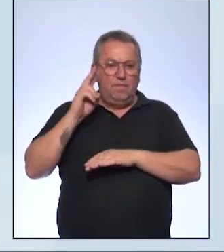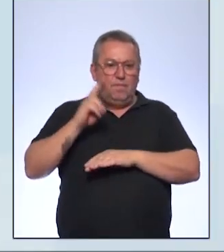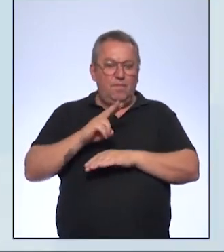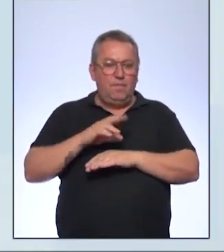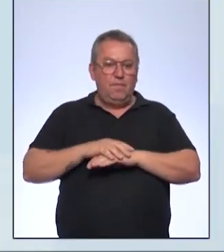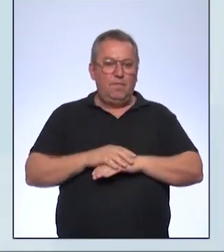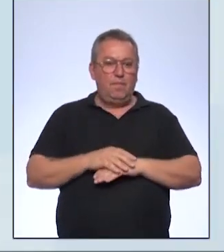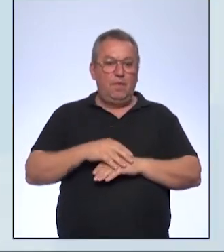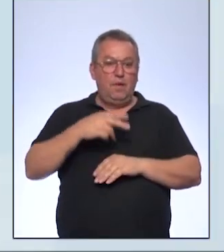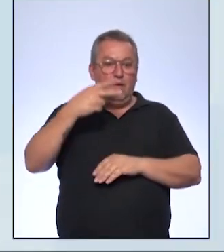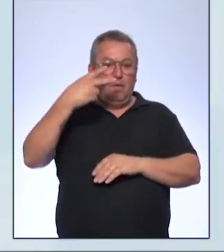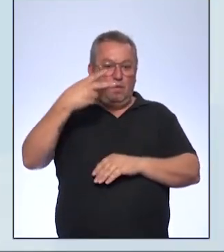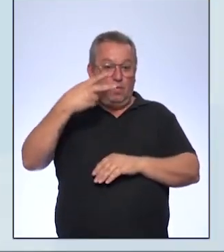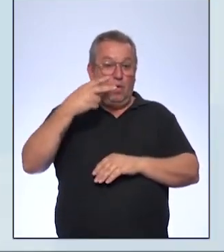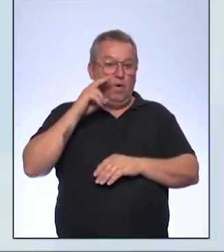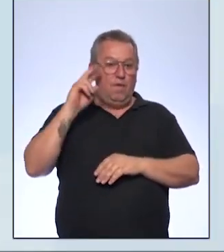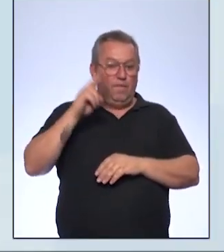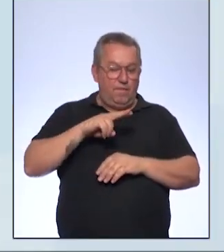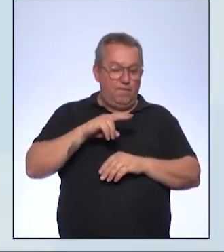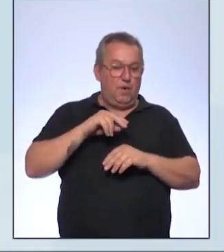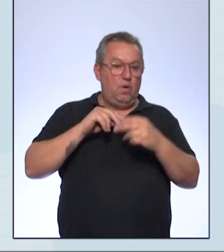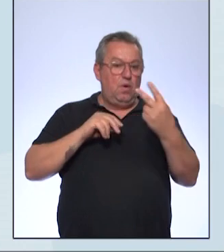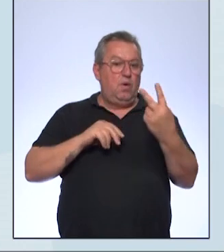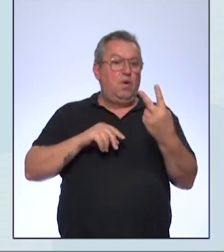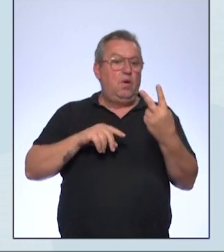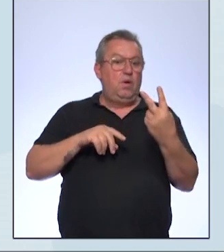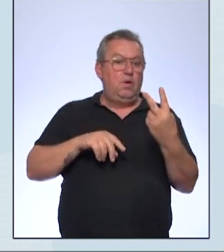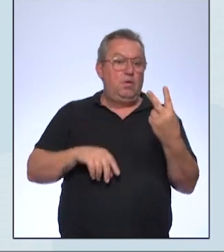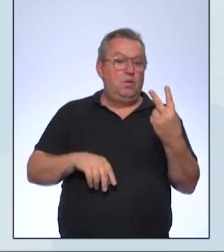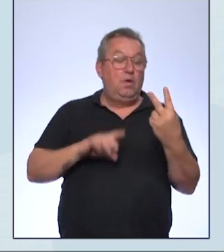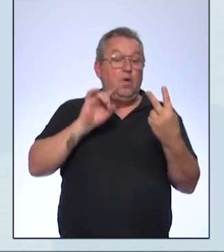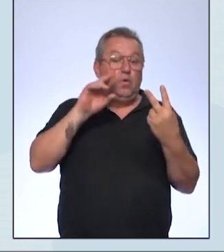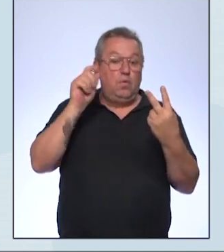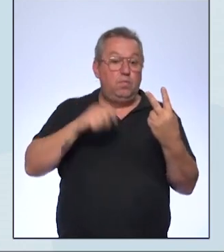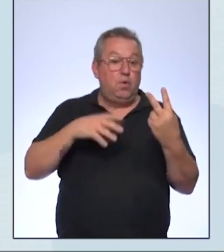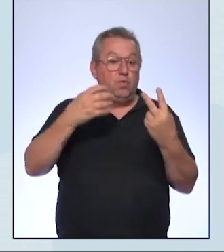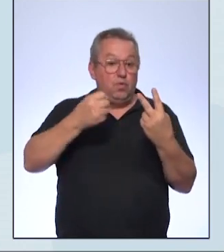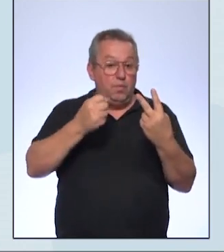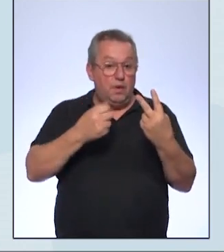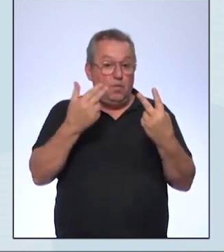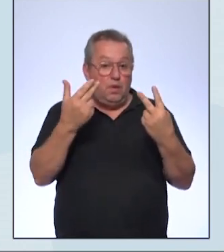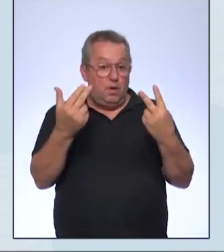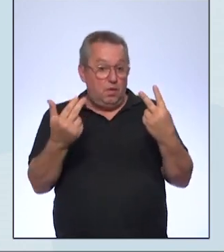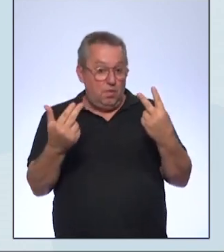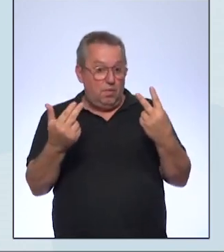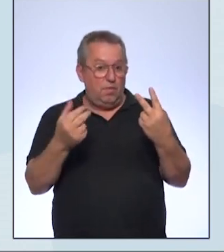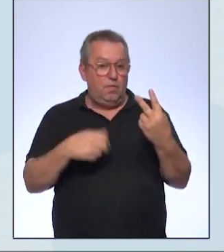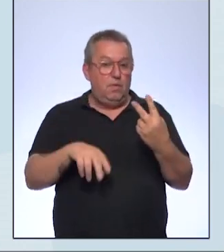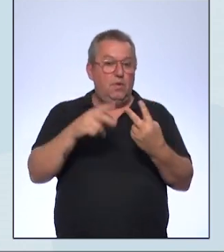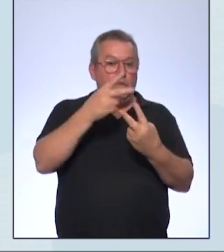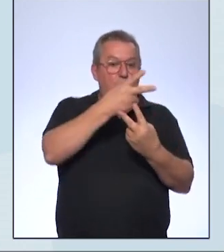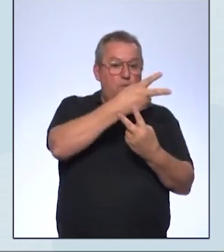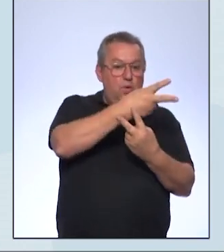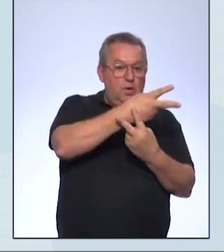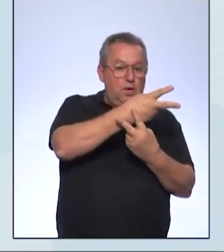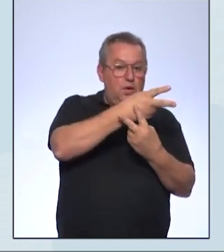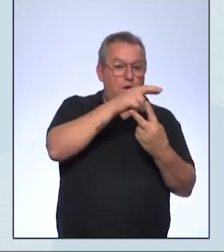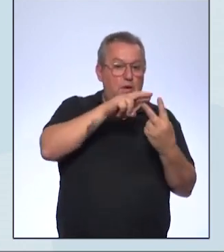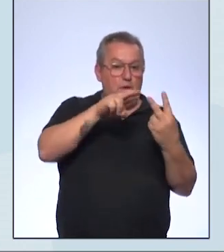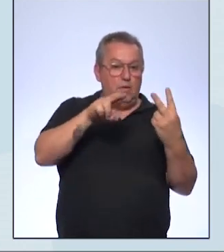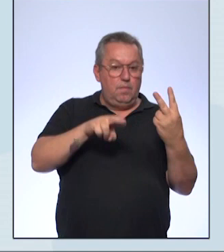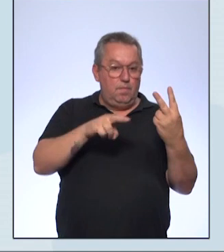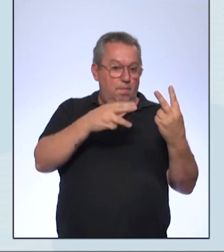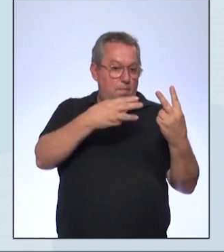é 2, presta atenção na leitura. Só posso somar quando os radicais são semelhantes. 2 raiz